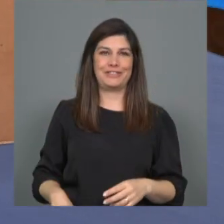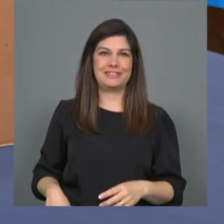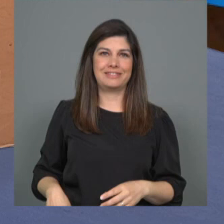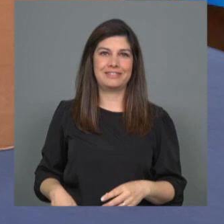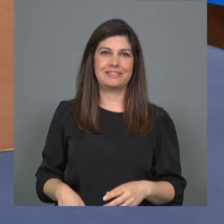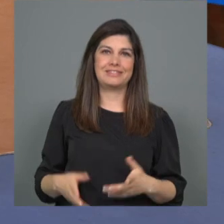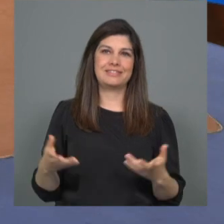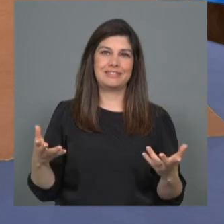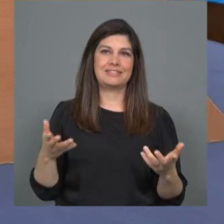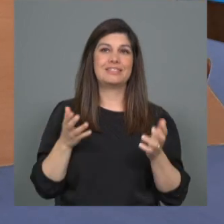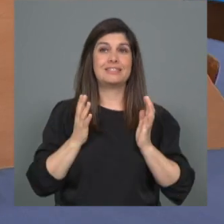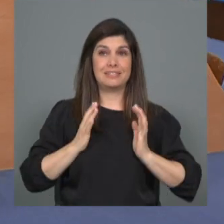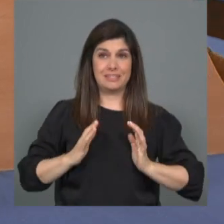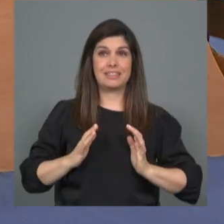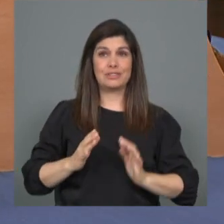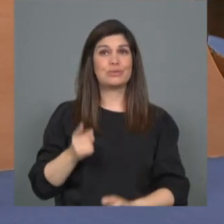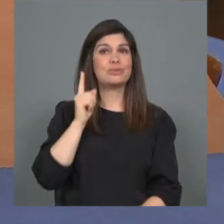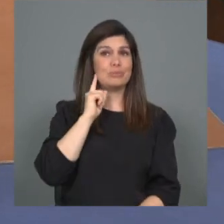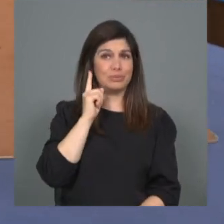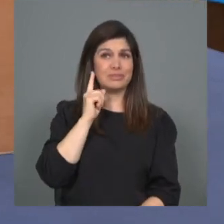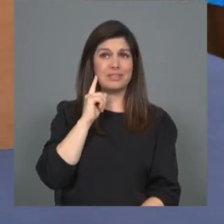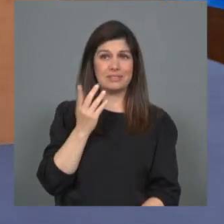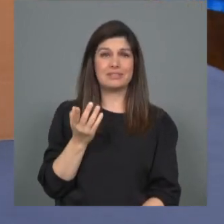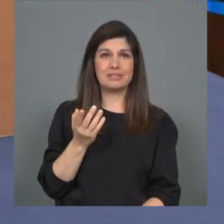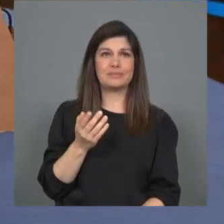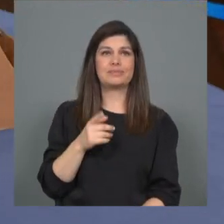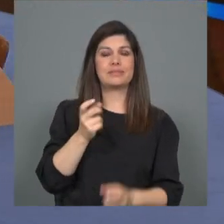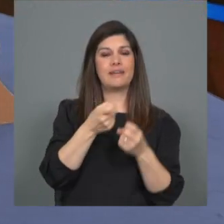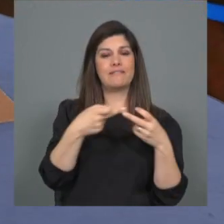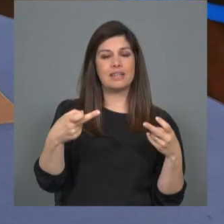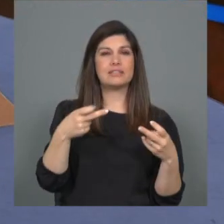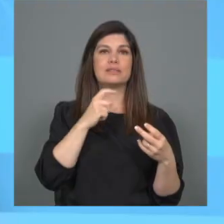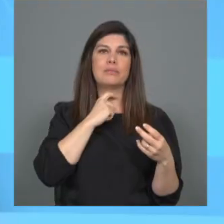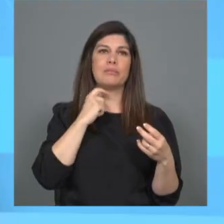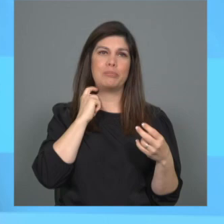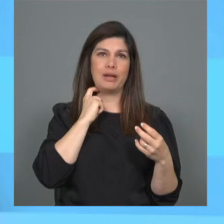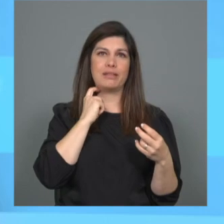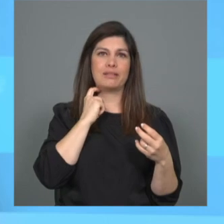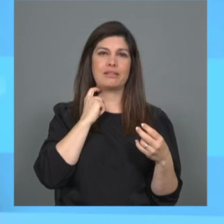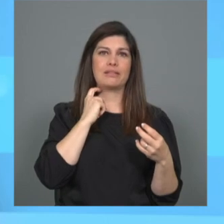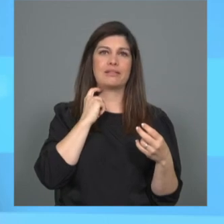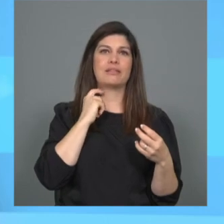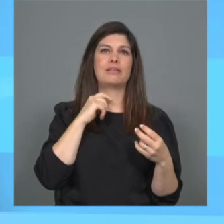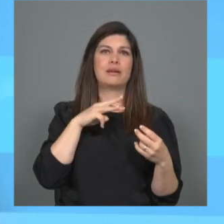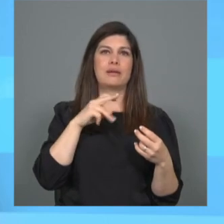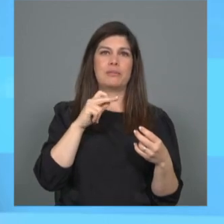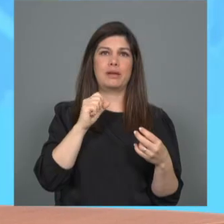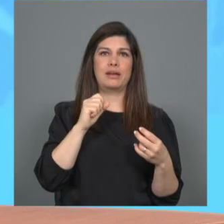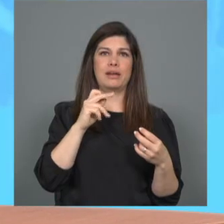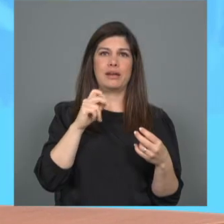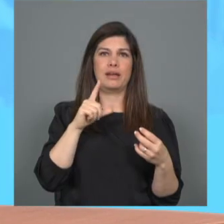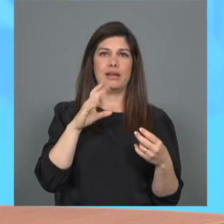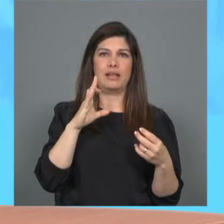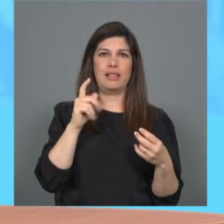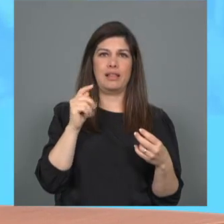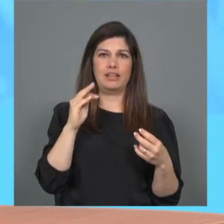coisa de importante. É sempre presente aquela frase do Padre Vasco Pinto de Magalhães, só avança quem descansa. Olha, que é título do livro,